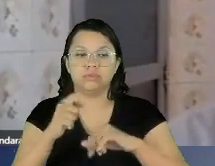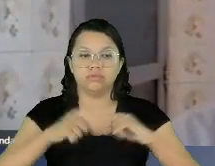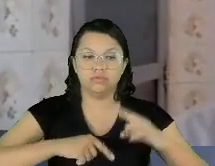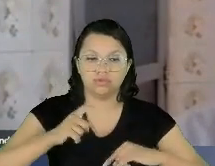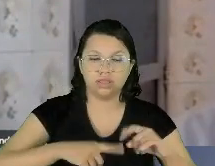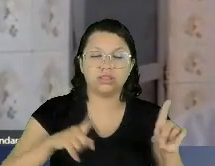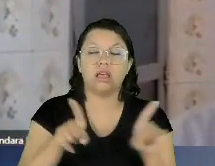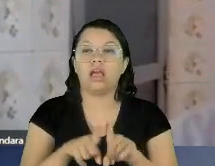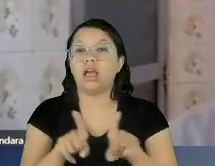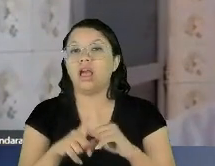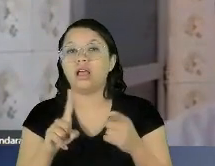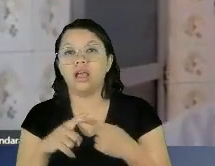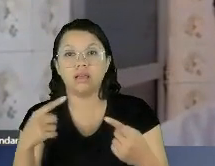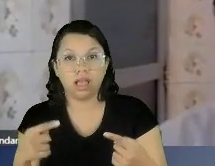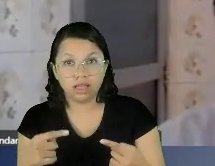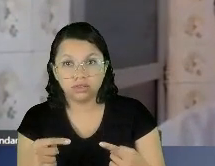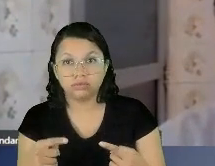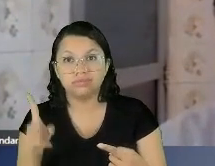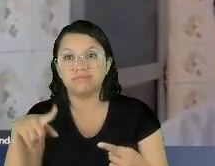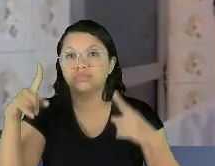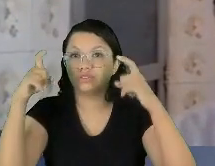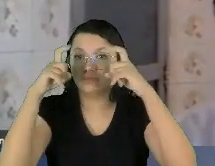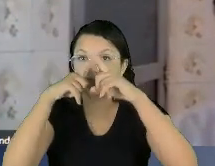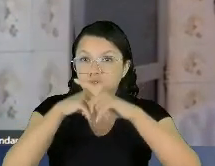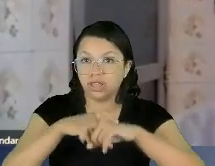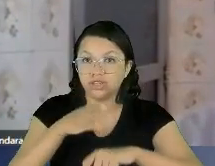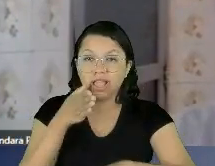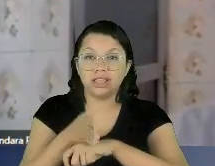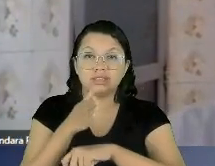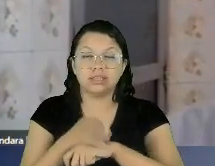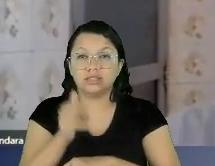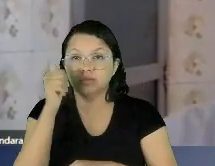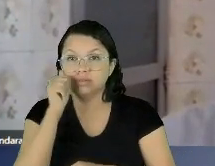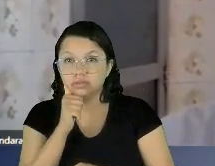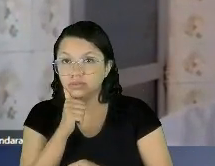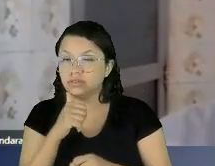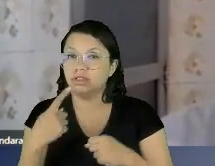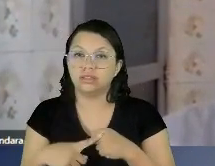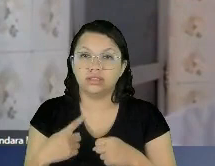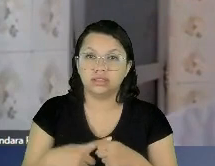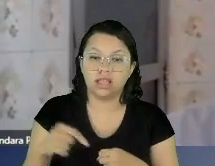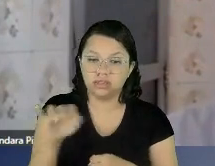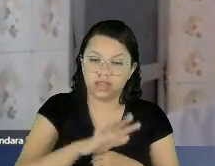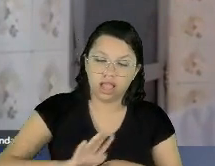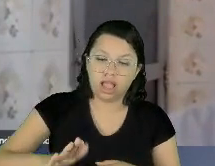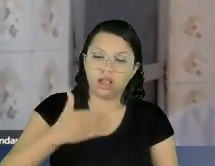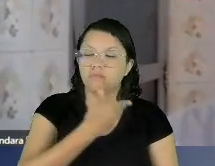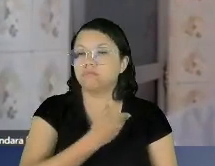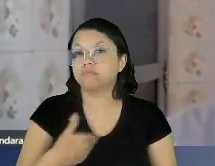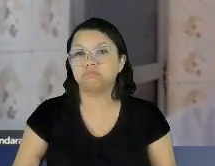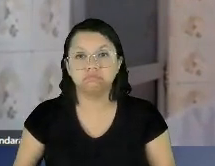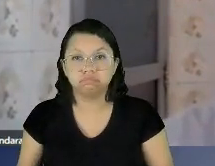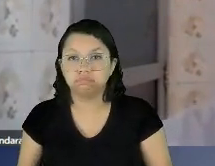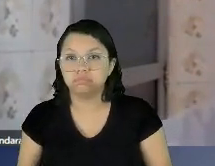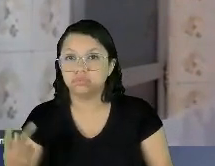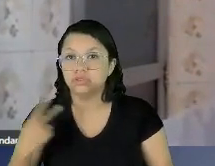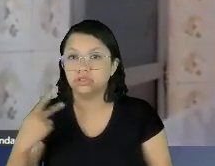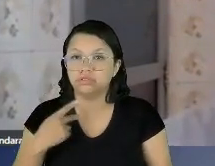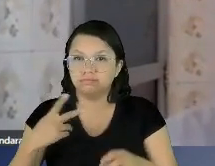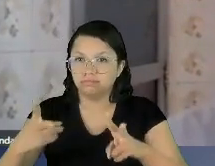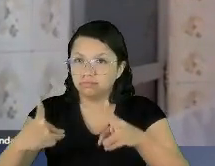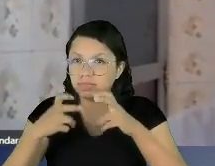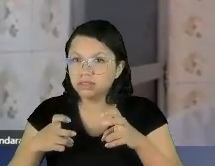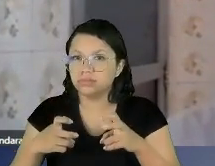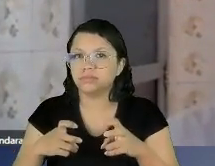liberdade de mulheres e objetificação, mas também ela é uma dificuldade de acesso às mulheres à cidade, aos espaços públicos,